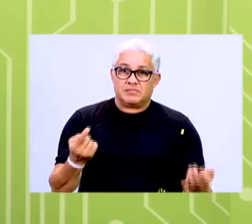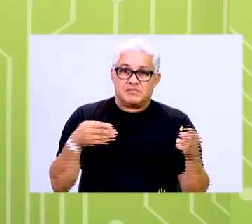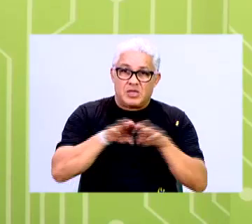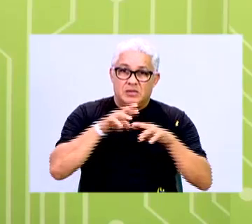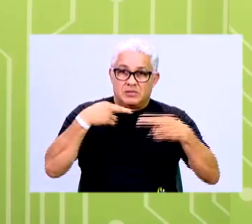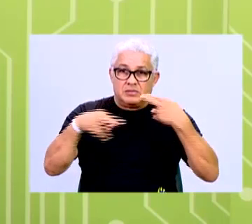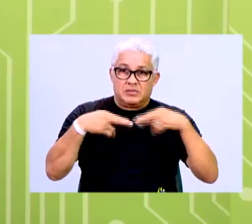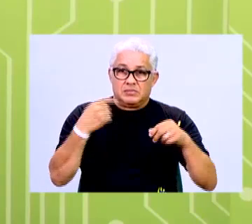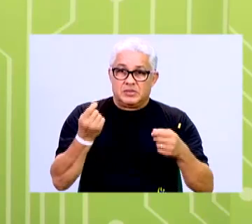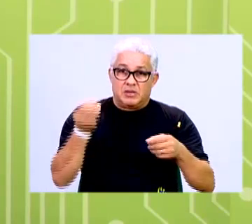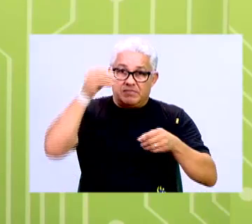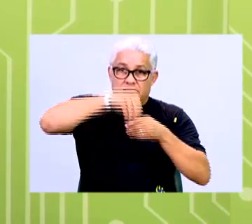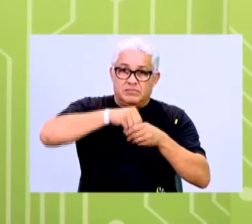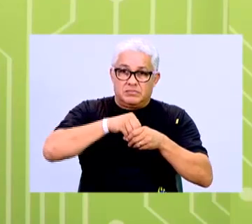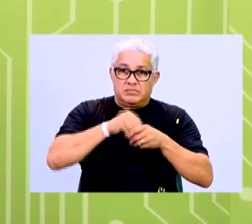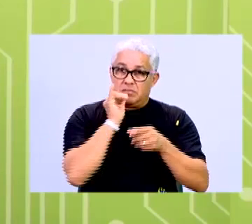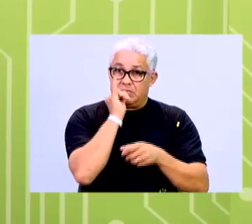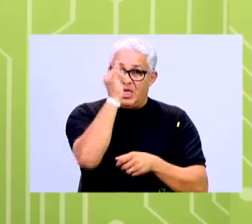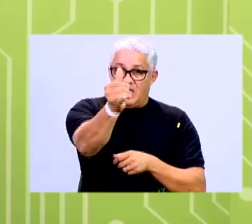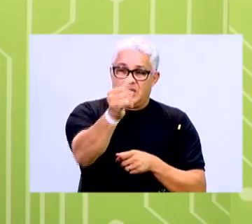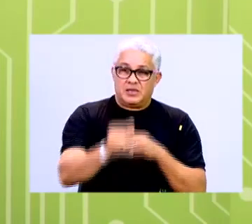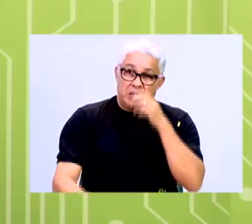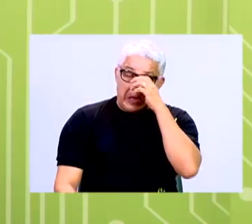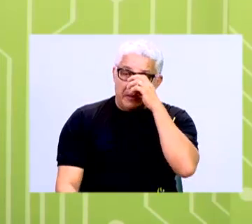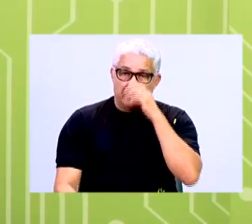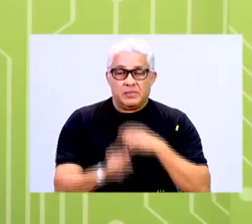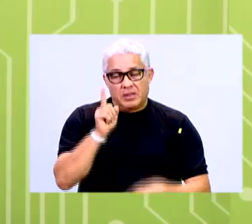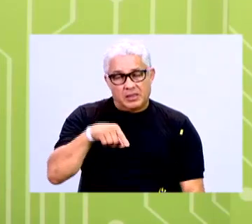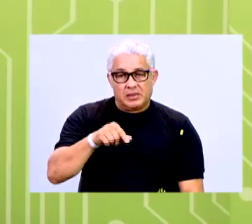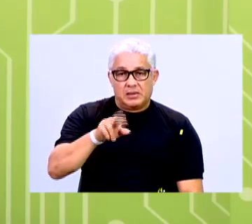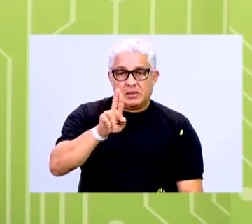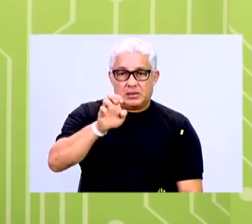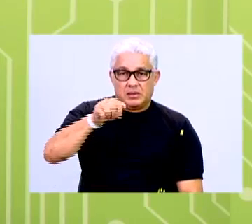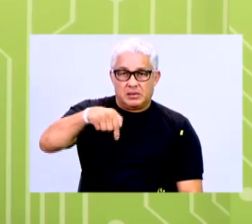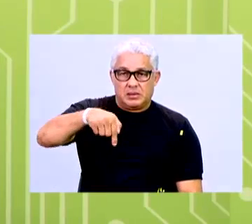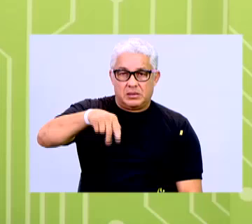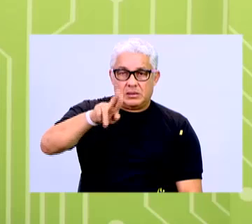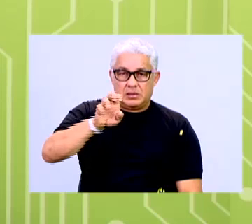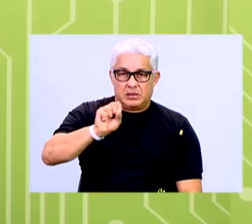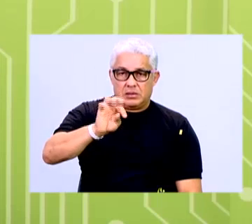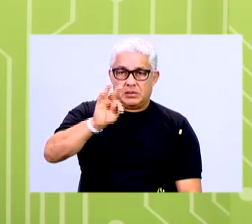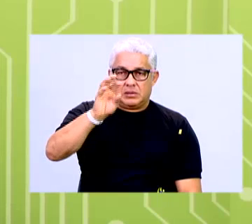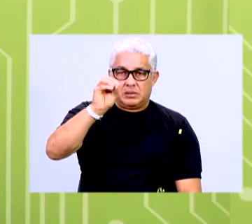seja emitido algum alerta. Então, isto é um requisito não funcional.